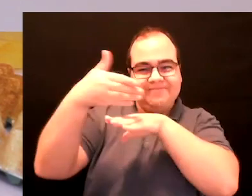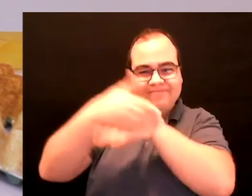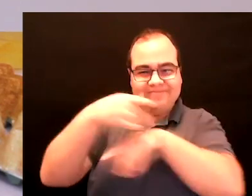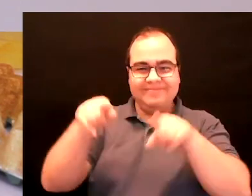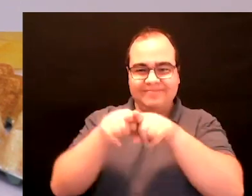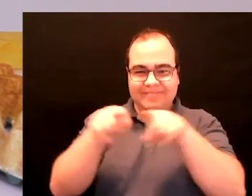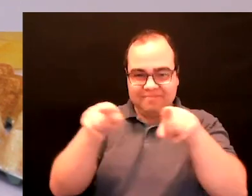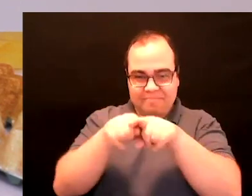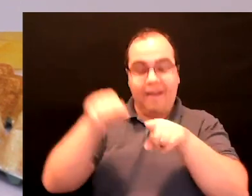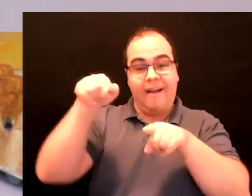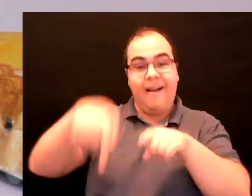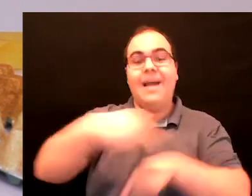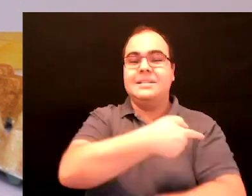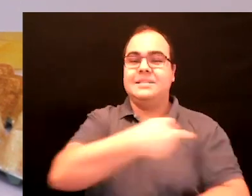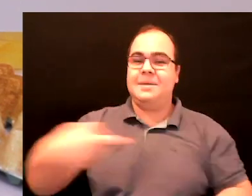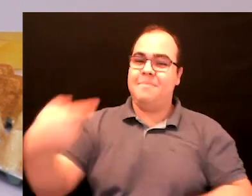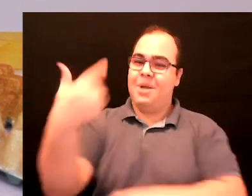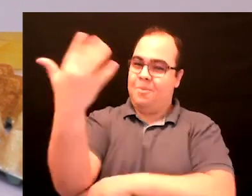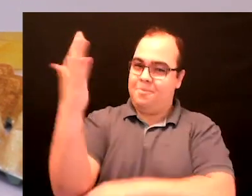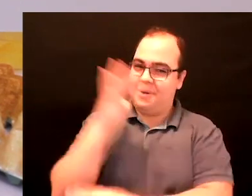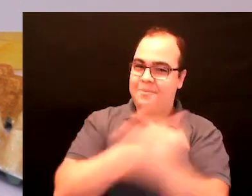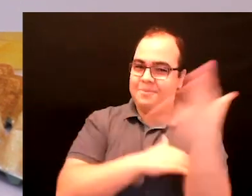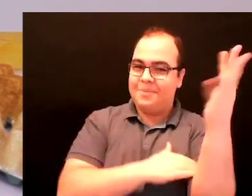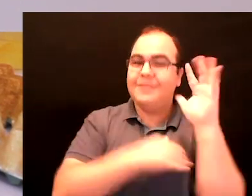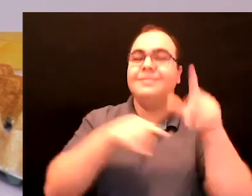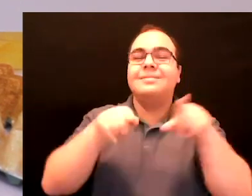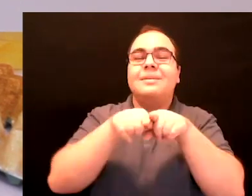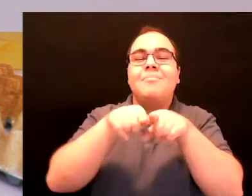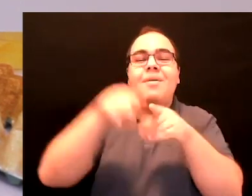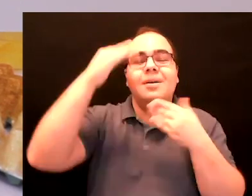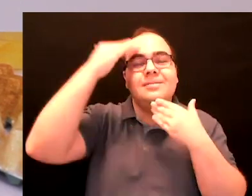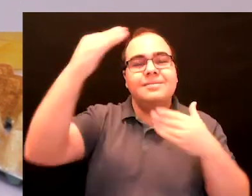ao Man, ao convite para a participação nessa semana no meio